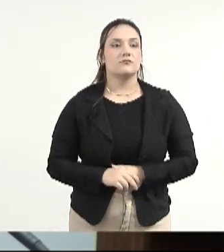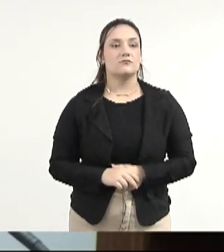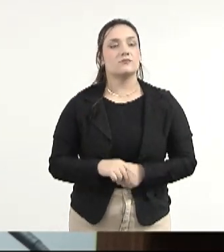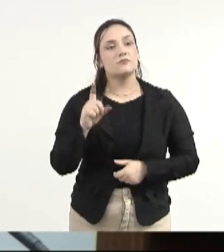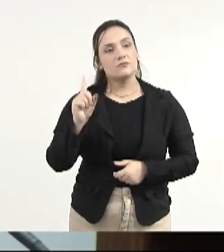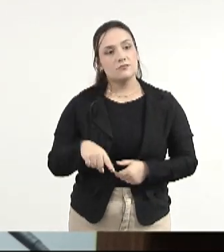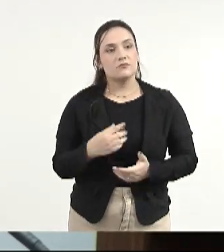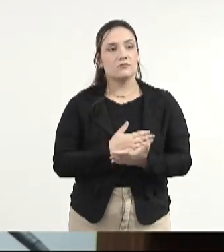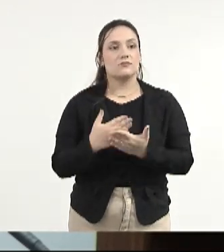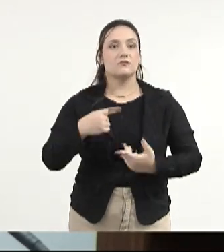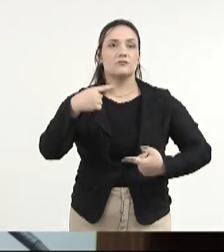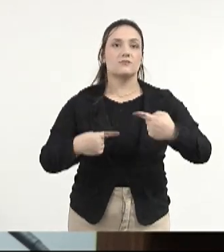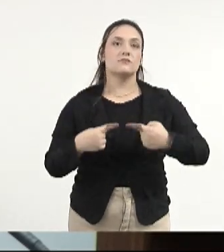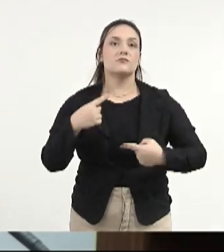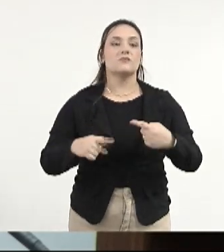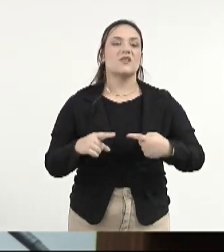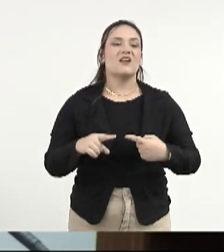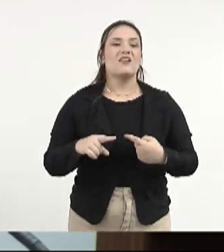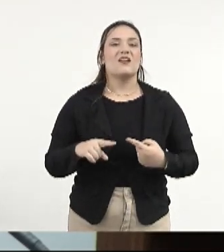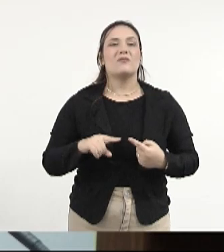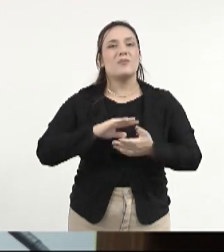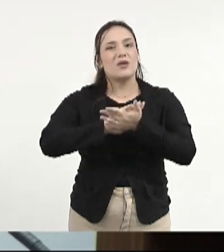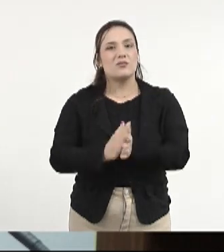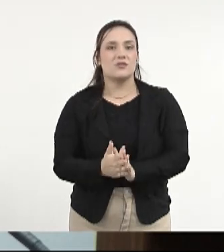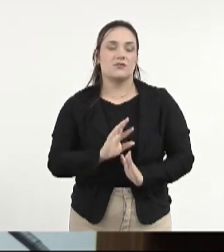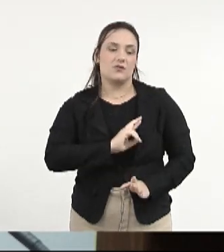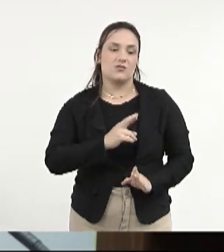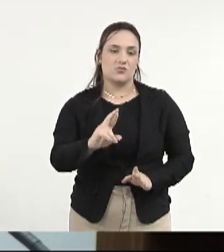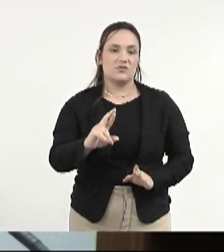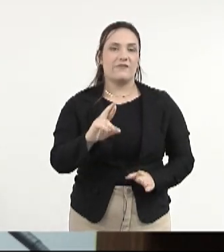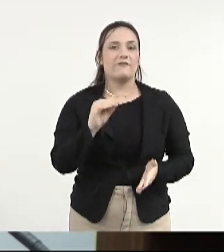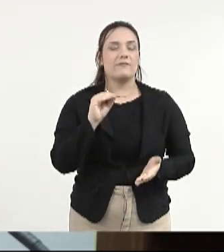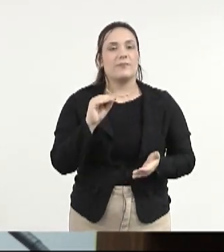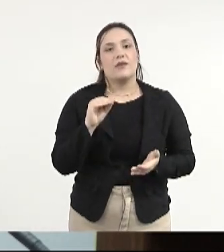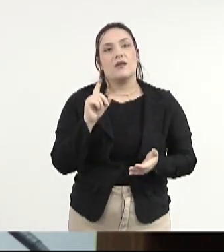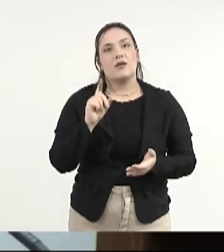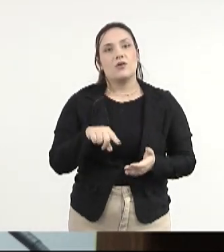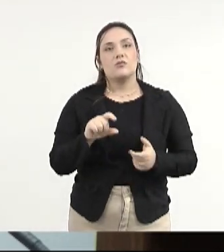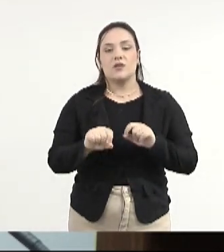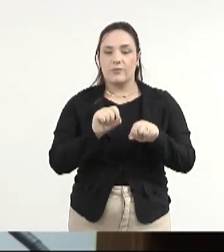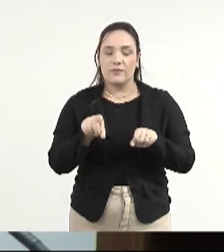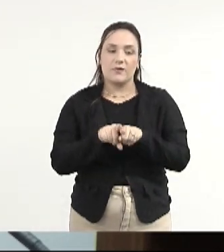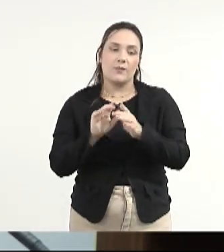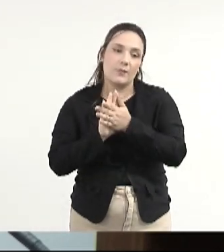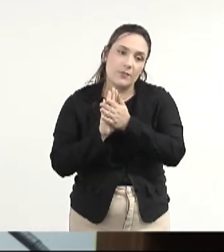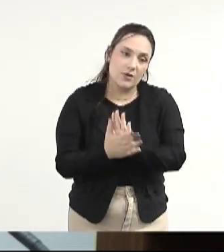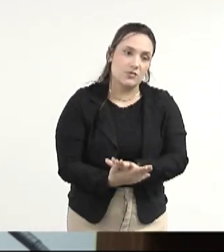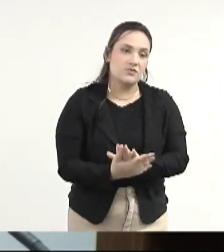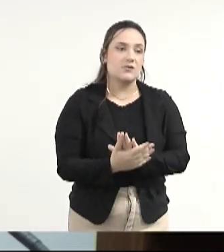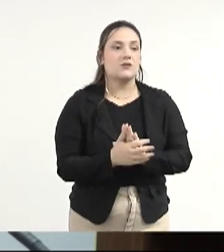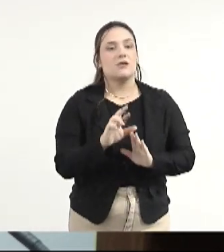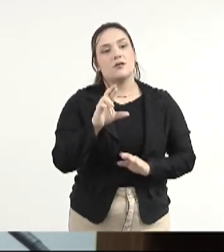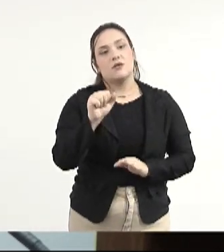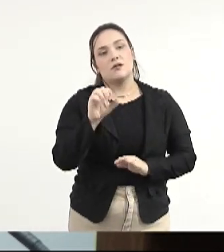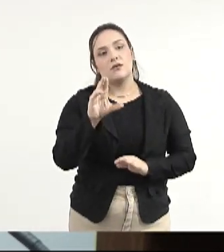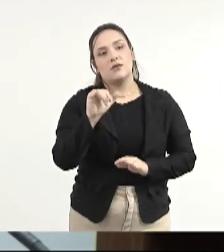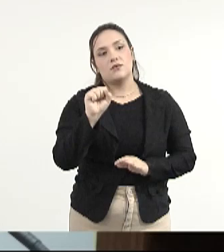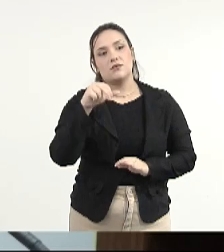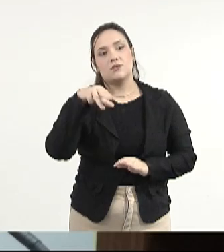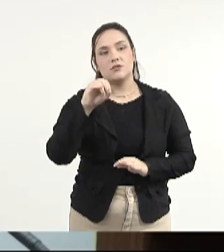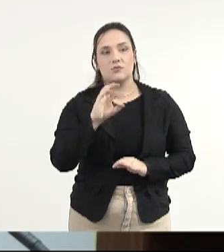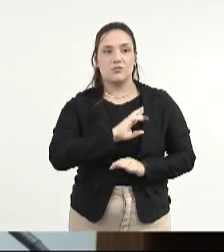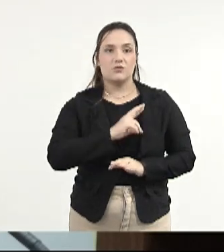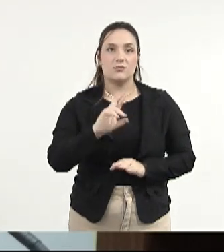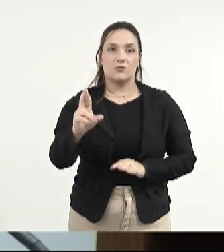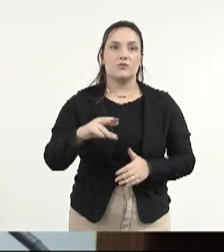gente discutiu intolerância religiosa, e não só a intolerância religiosa, mas o racismo religioso. E essa audiência pública